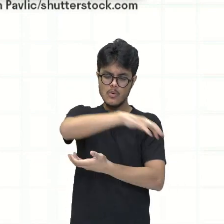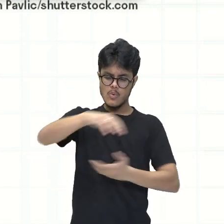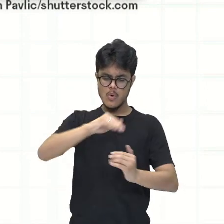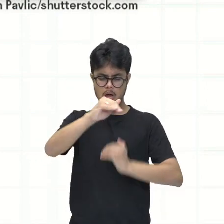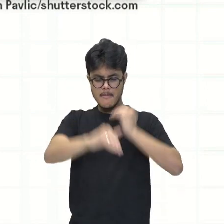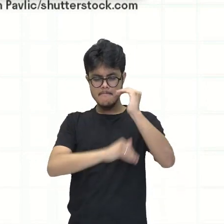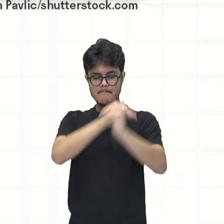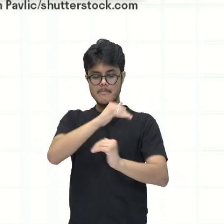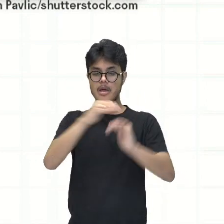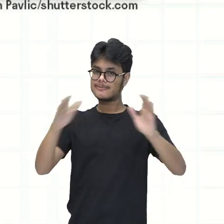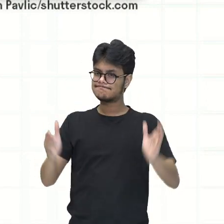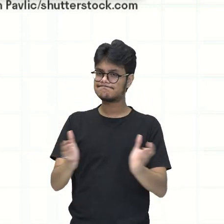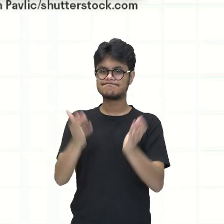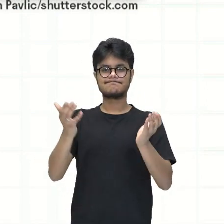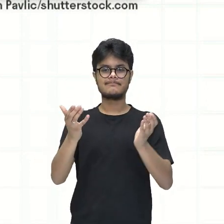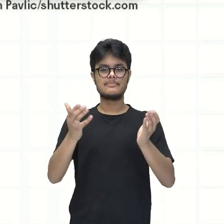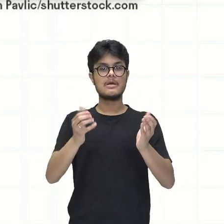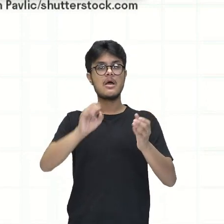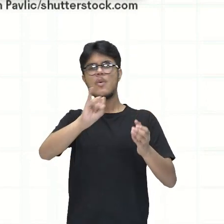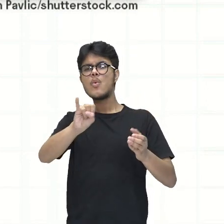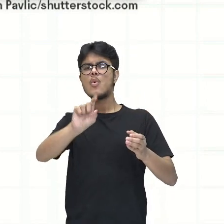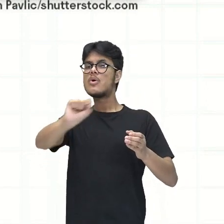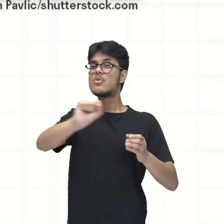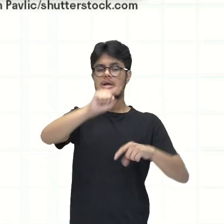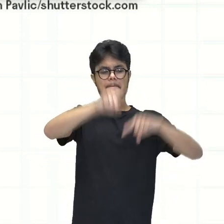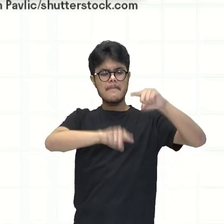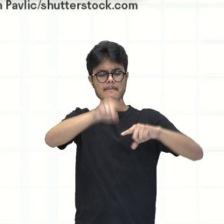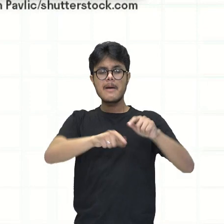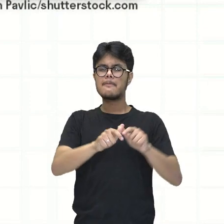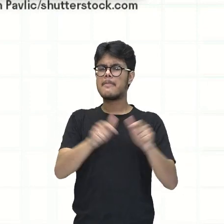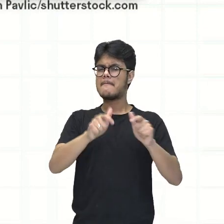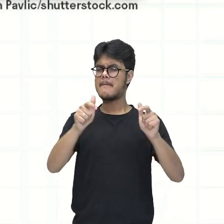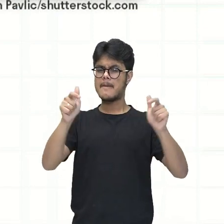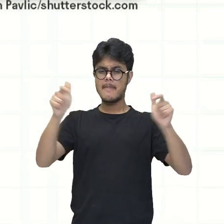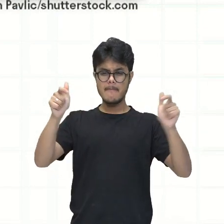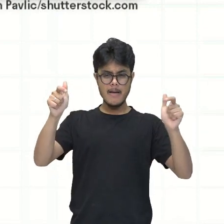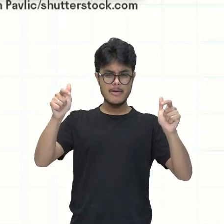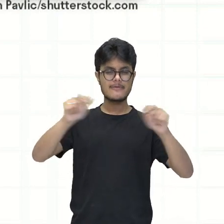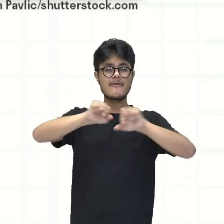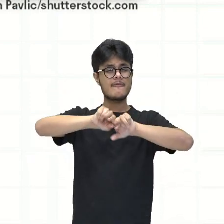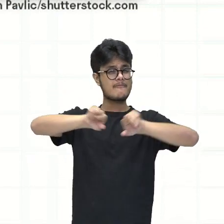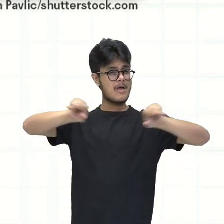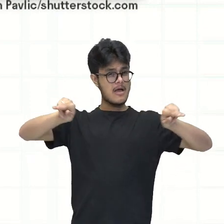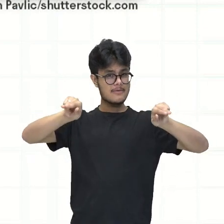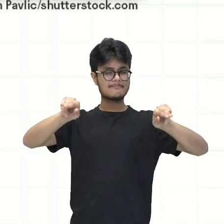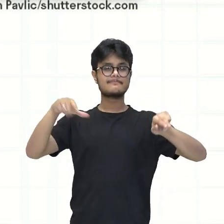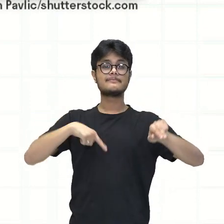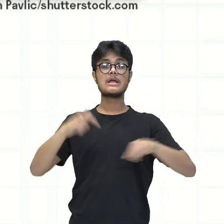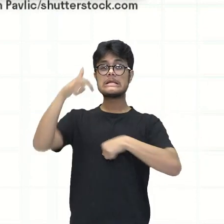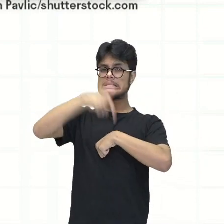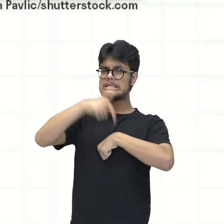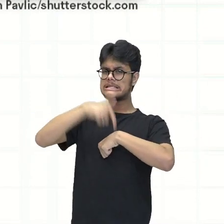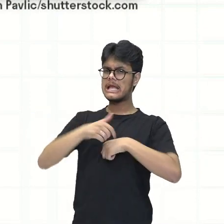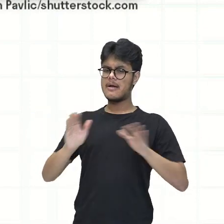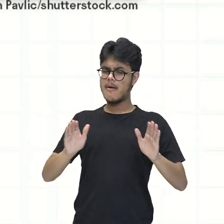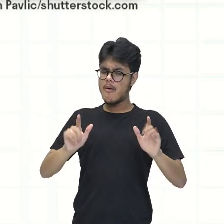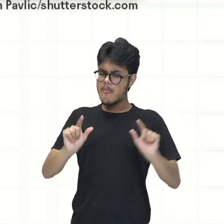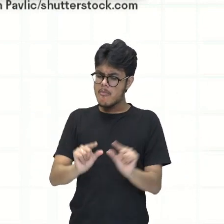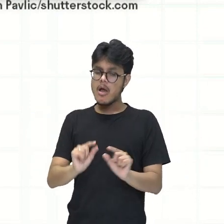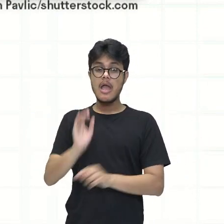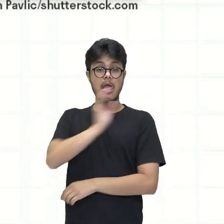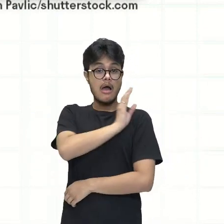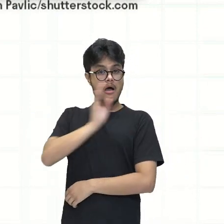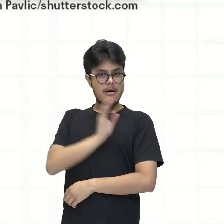fosse então produzido centenas, milhares de produtos em um tempo muito menor, tá?